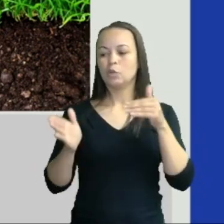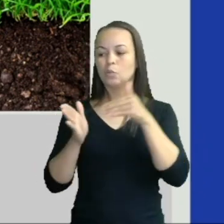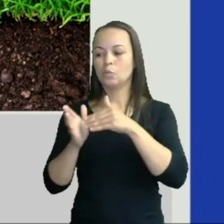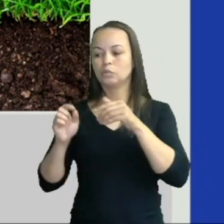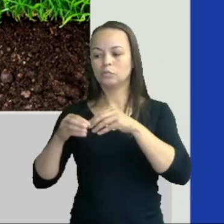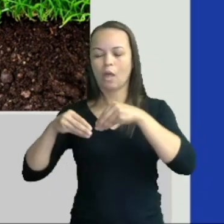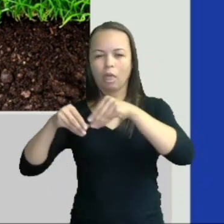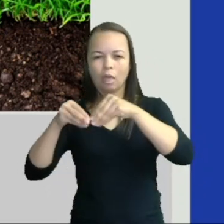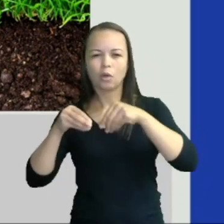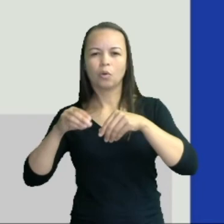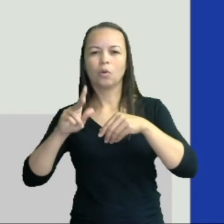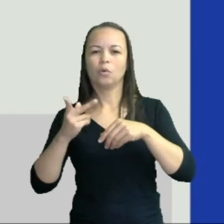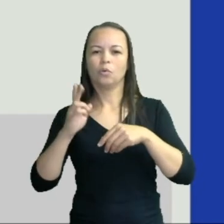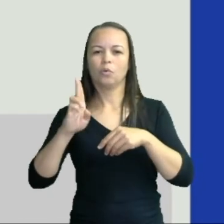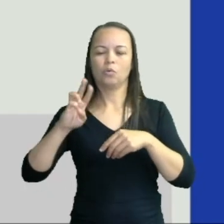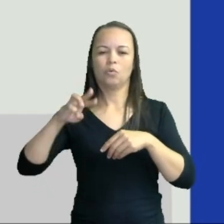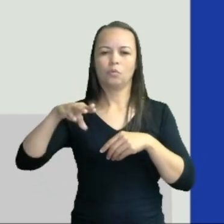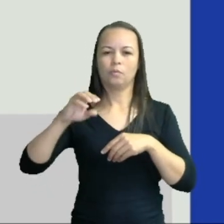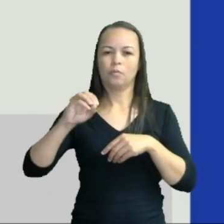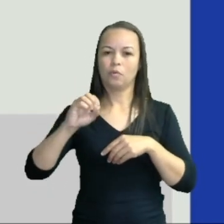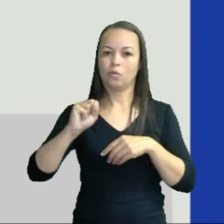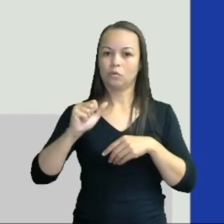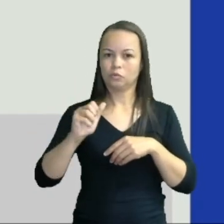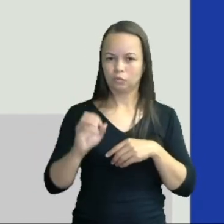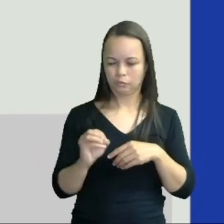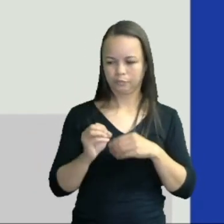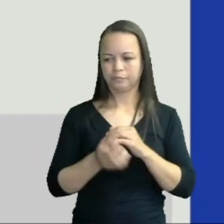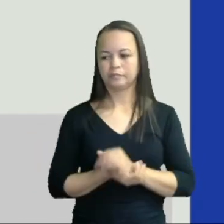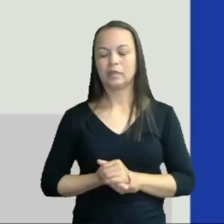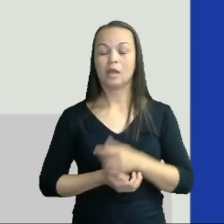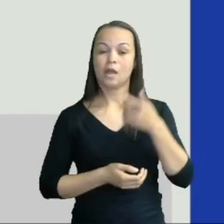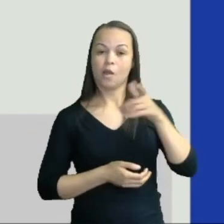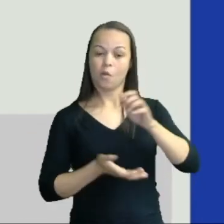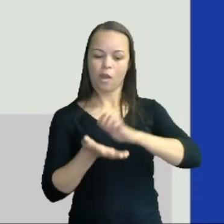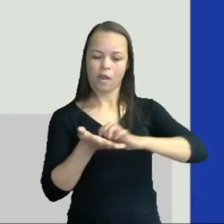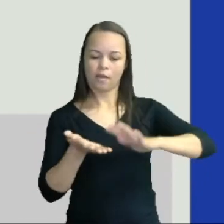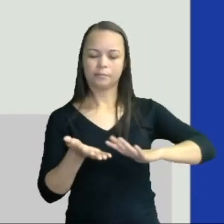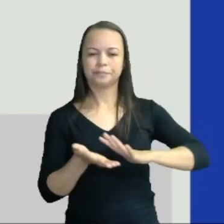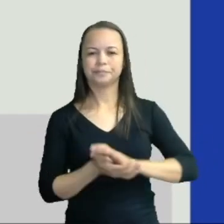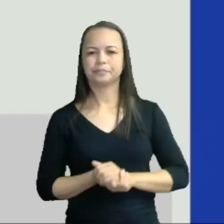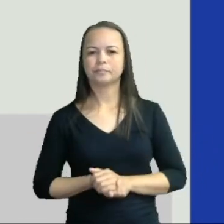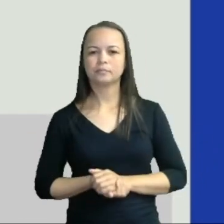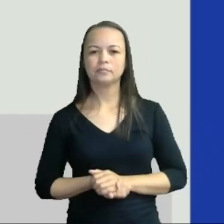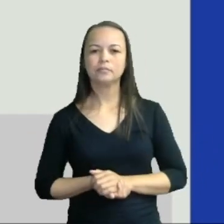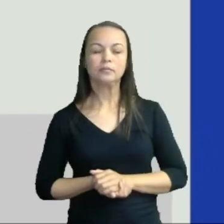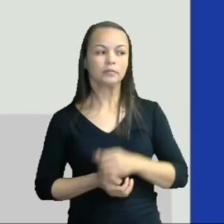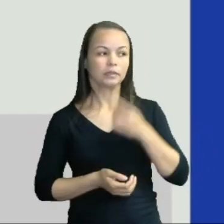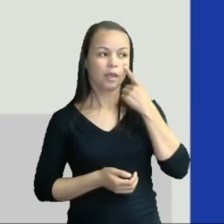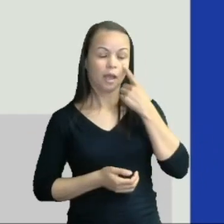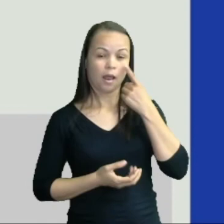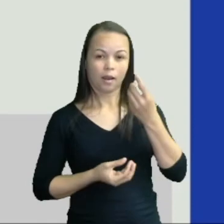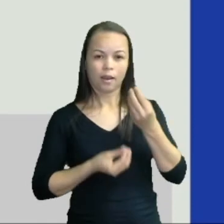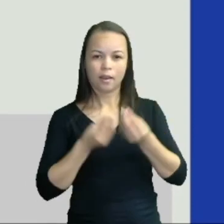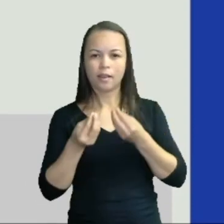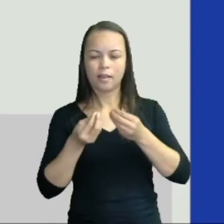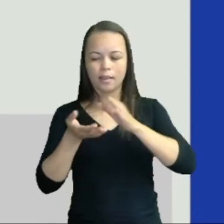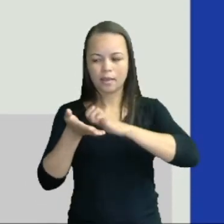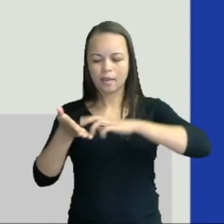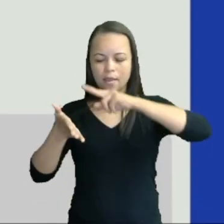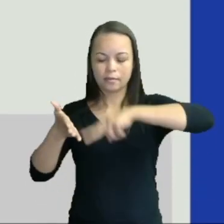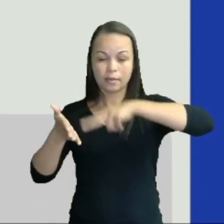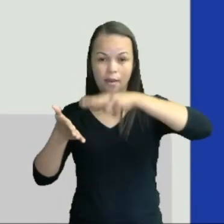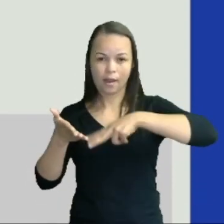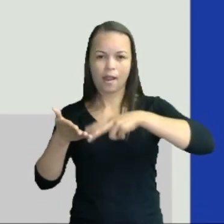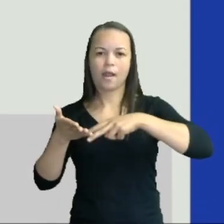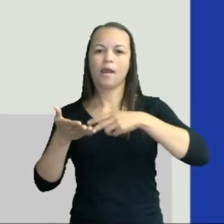humoso. E aí, vamos para mais outra atividade. Leia a charge abaixo e responda as questões. Vocês vão ler